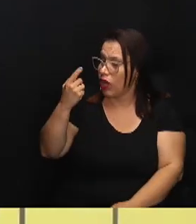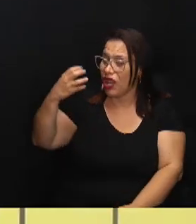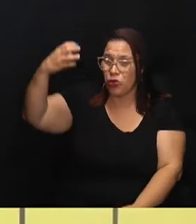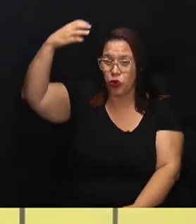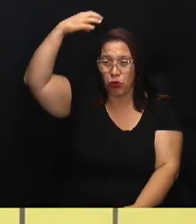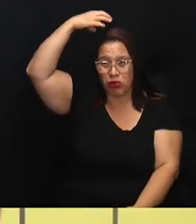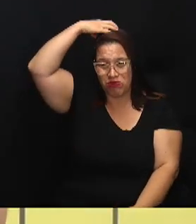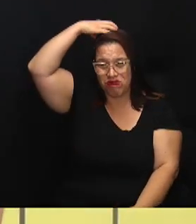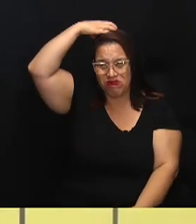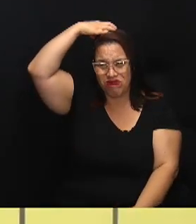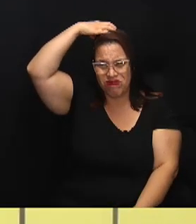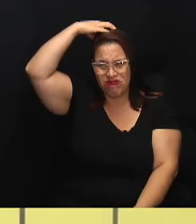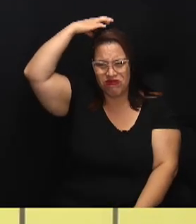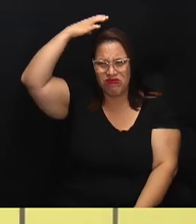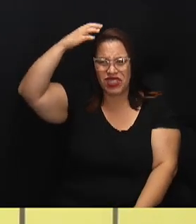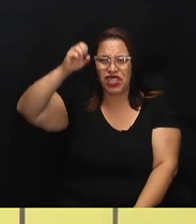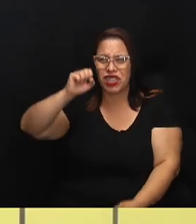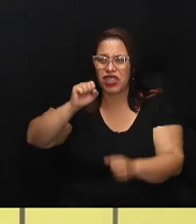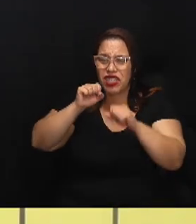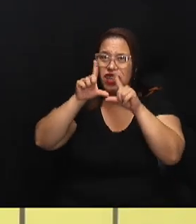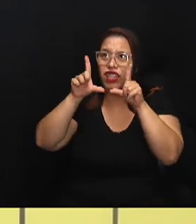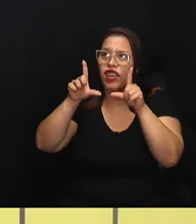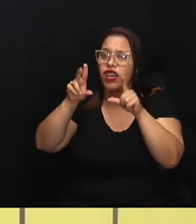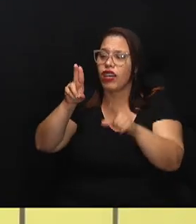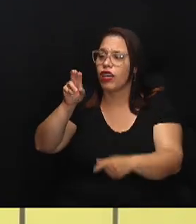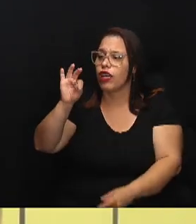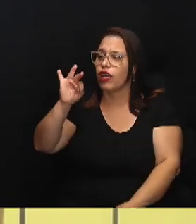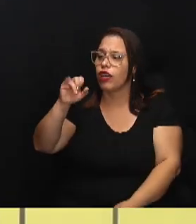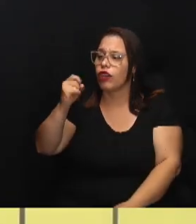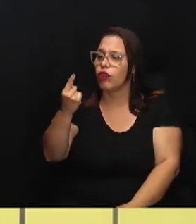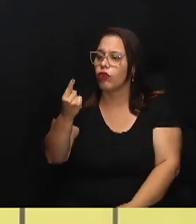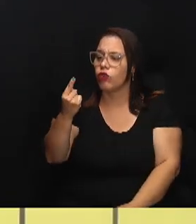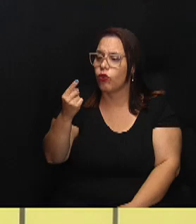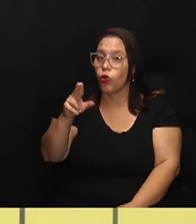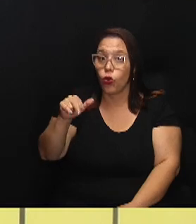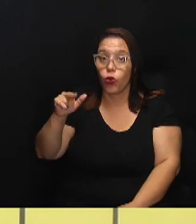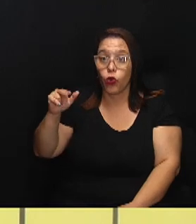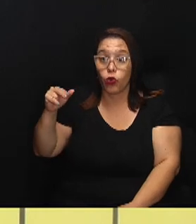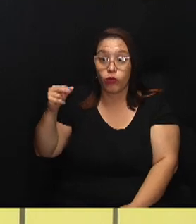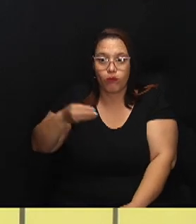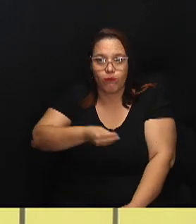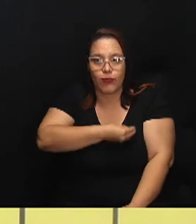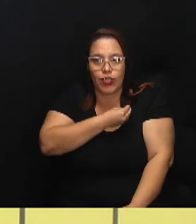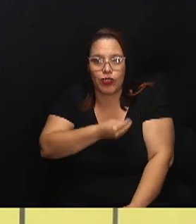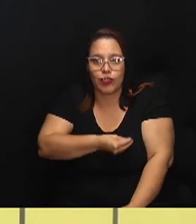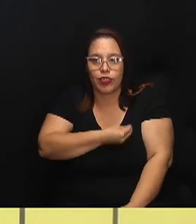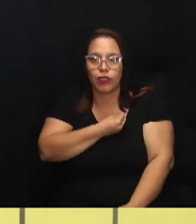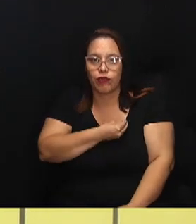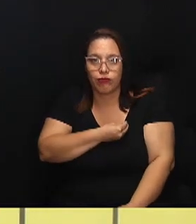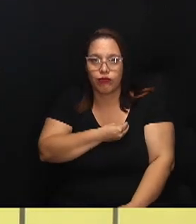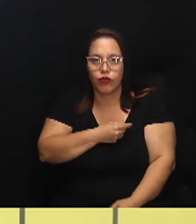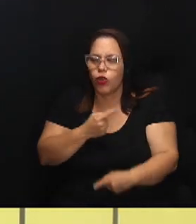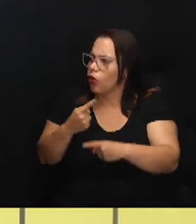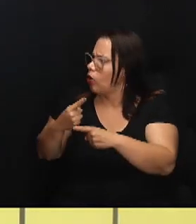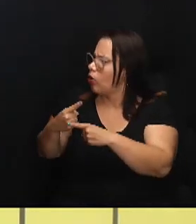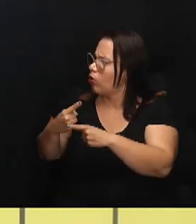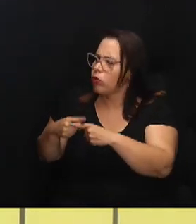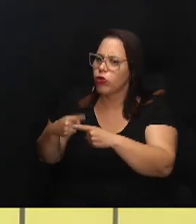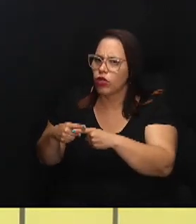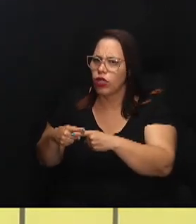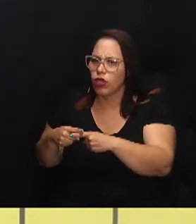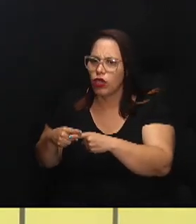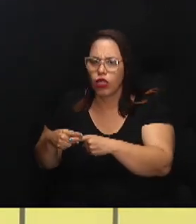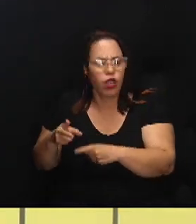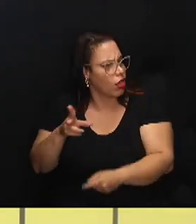né? Aquele momento que você acorda na UTI e é o sentimento que eu nunca tinha vivenciado antes, né? Mas por que Mas culpa? você fala,